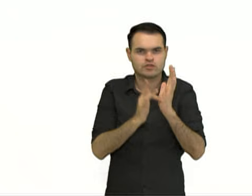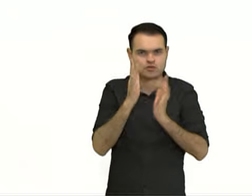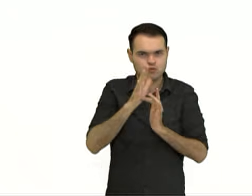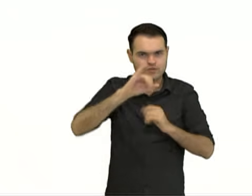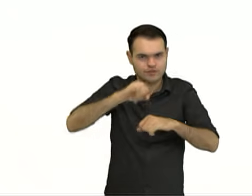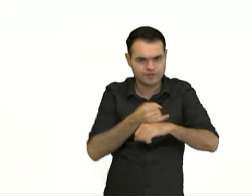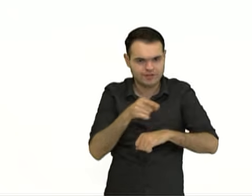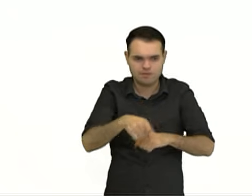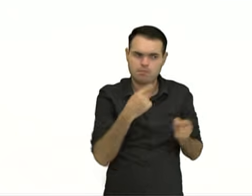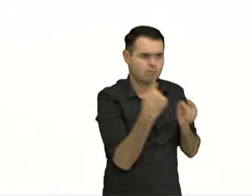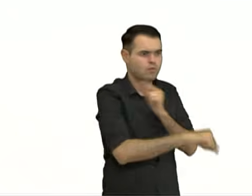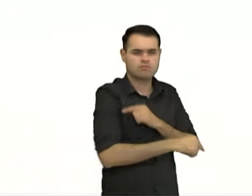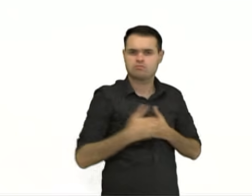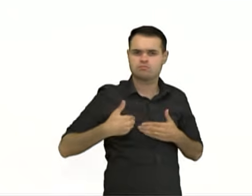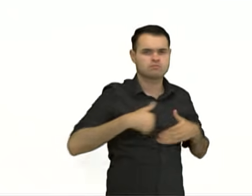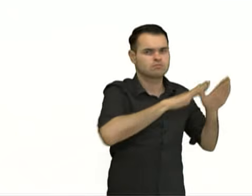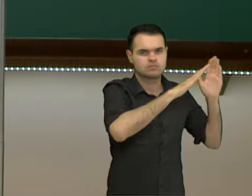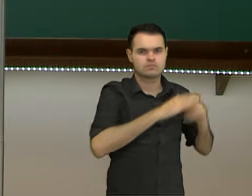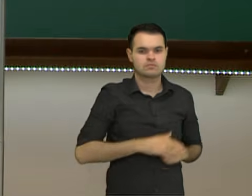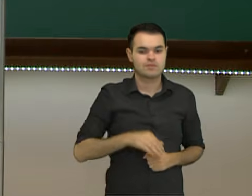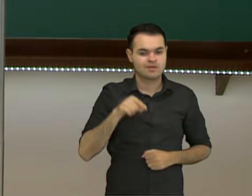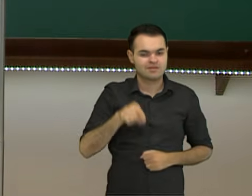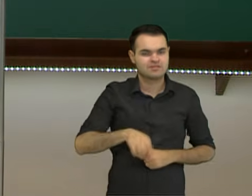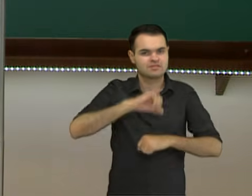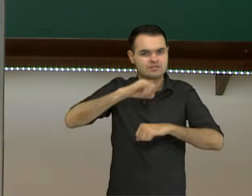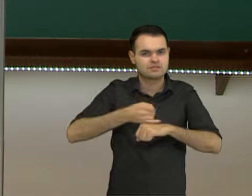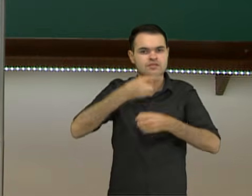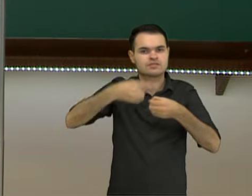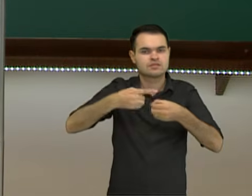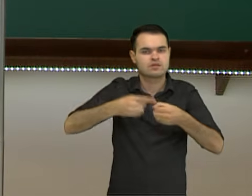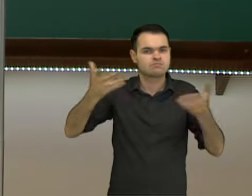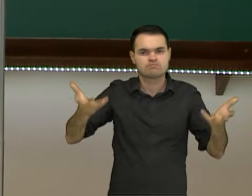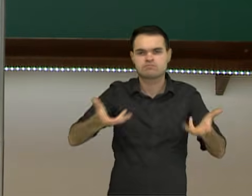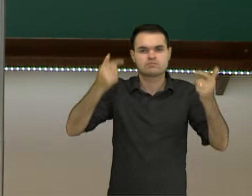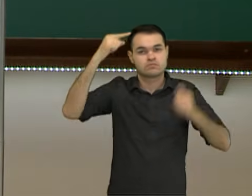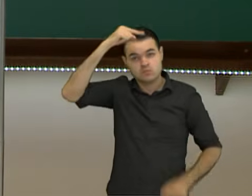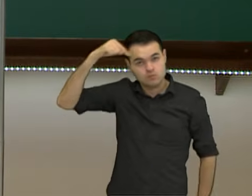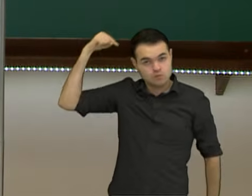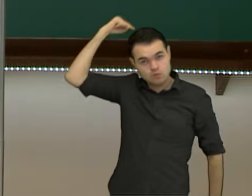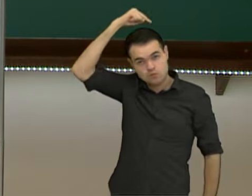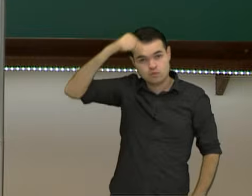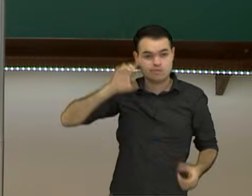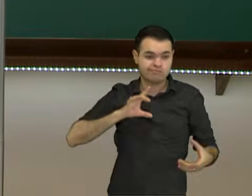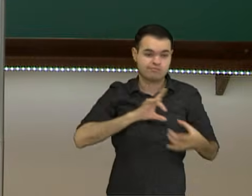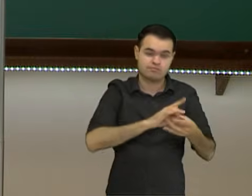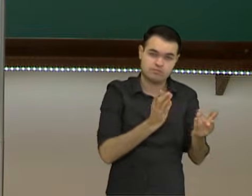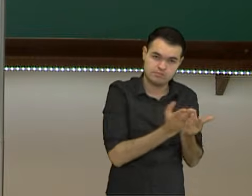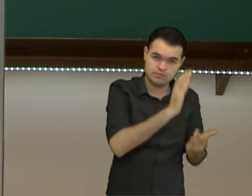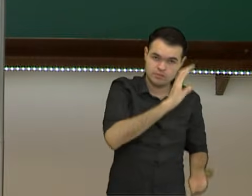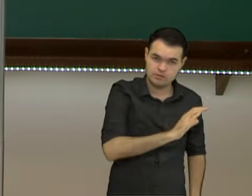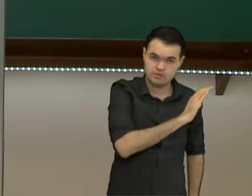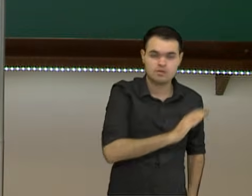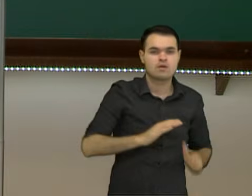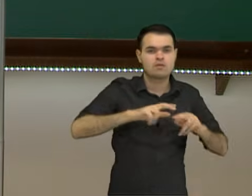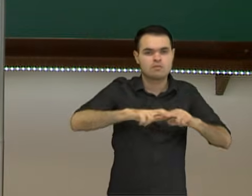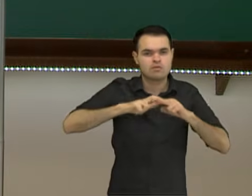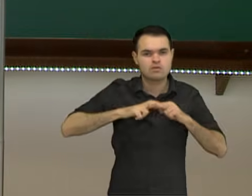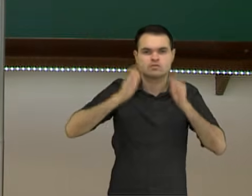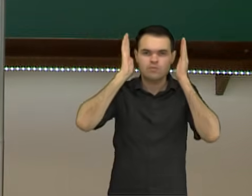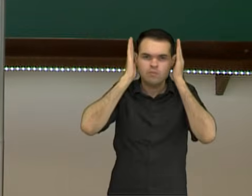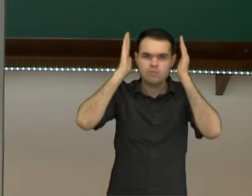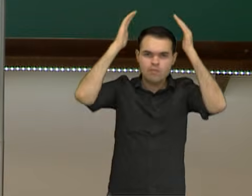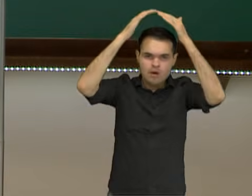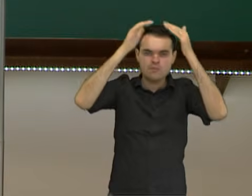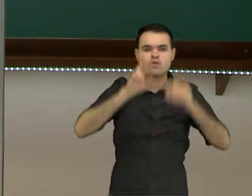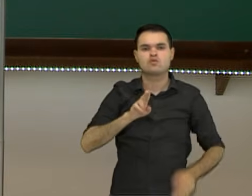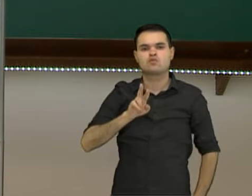era e ainda é uma cidade sagrada para os cristãos. Então, diante desse fato, o Papa Urbano II convocou,